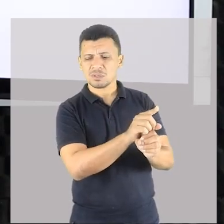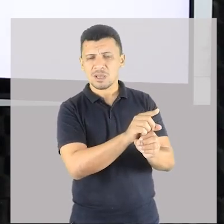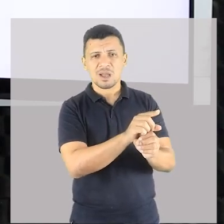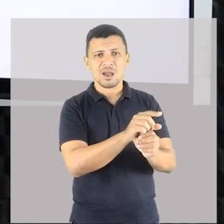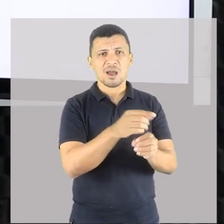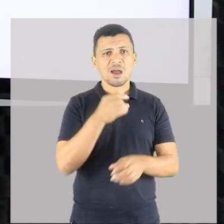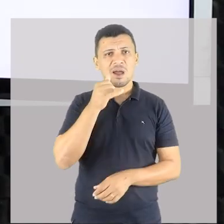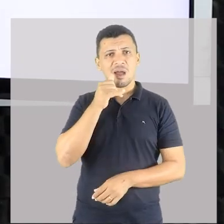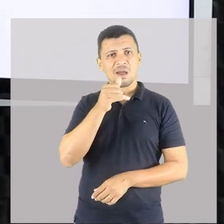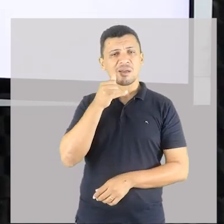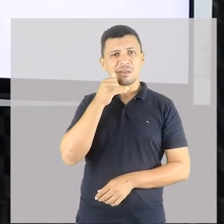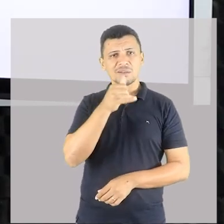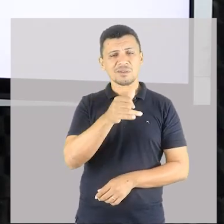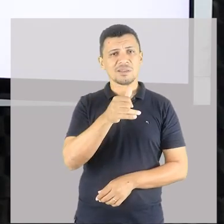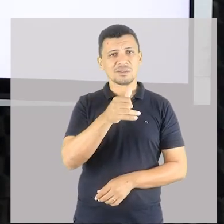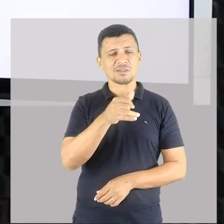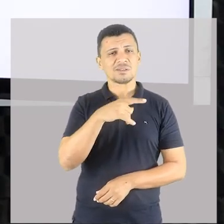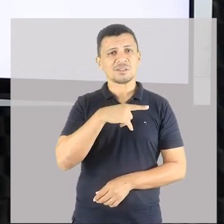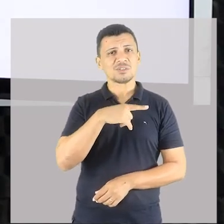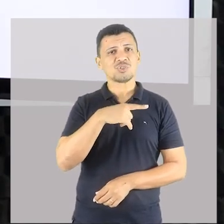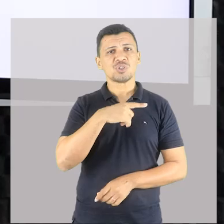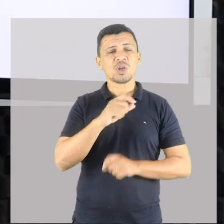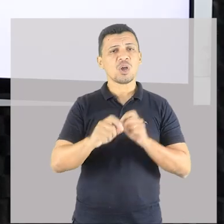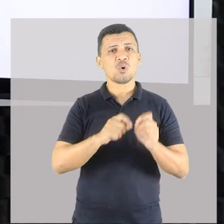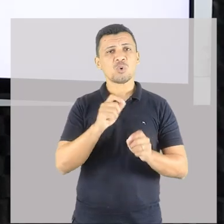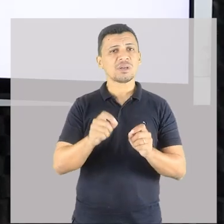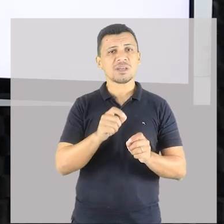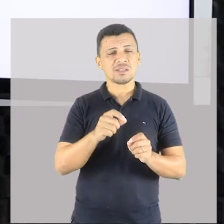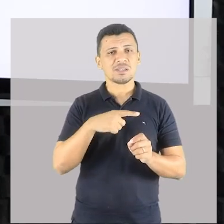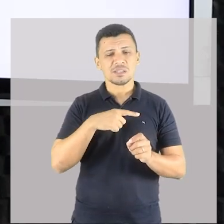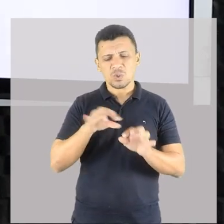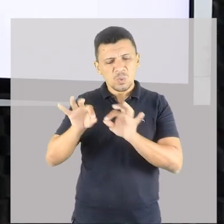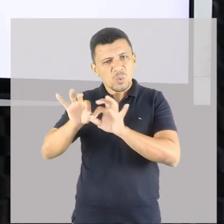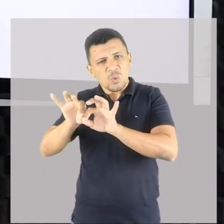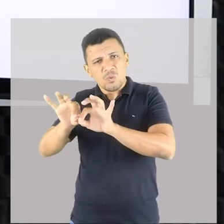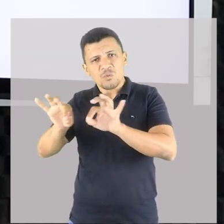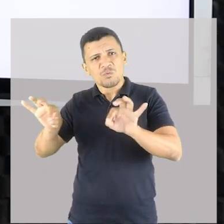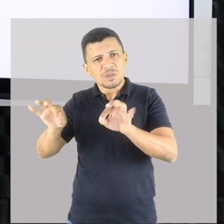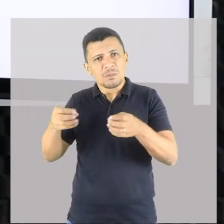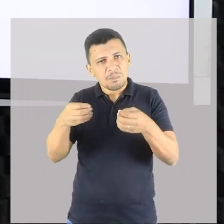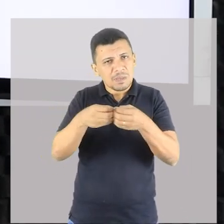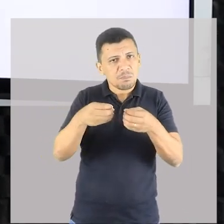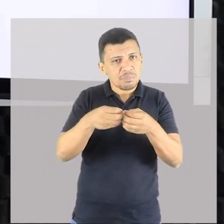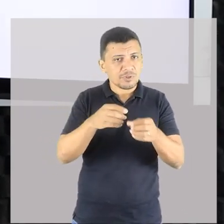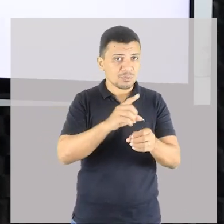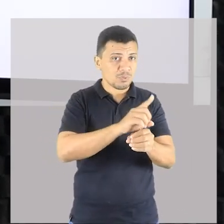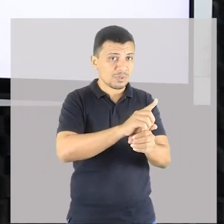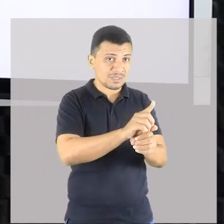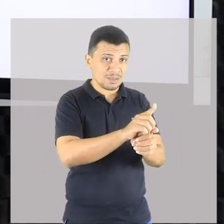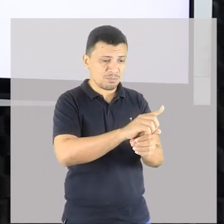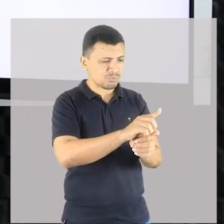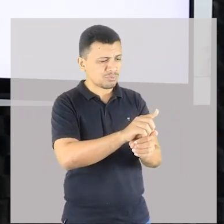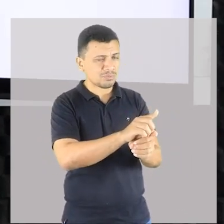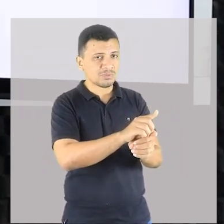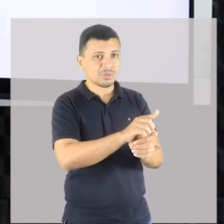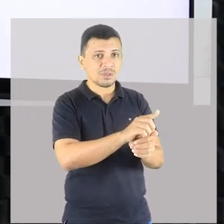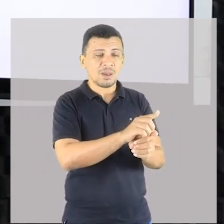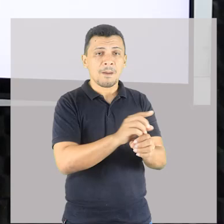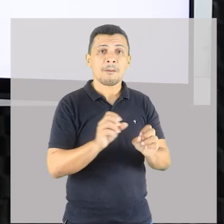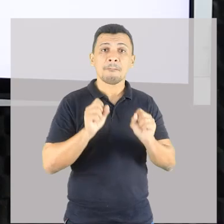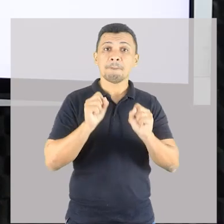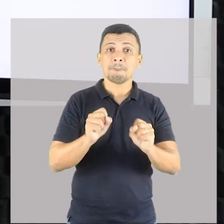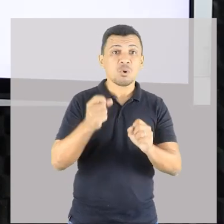corrente elétrica passava por um fio condutor que estava bem próximo dessa bússola. Dessa fórmula, ele